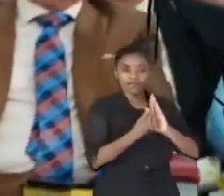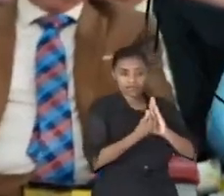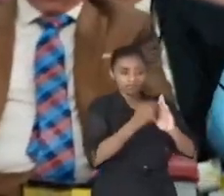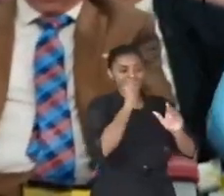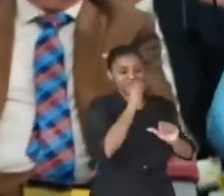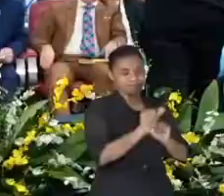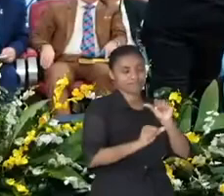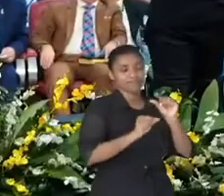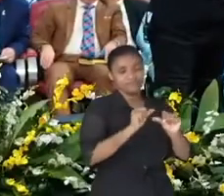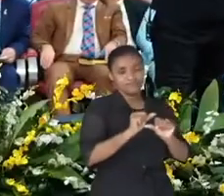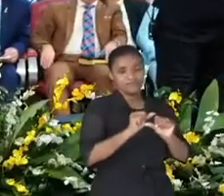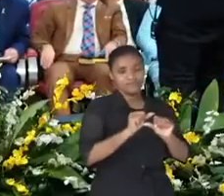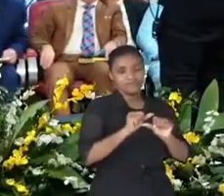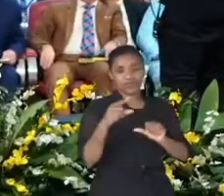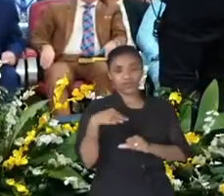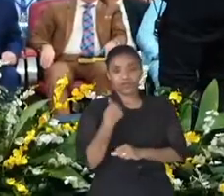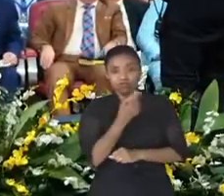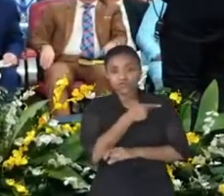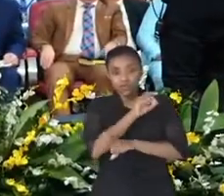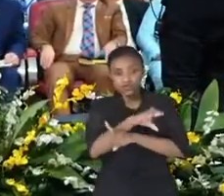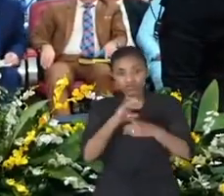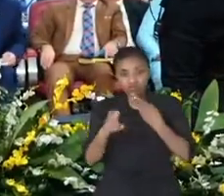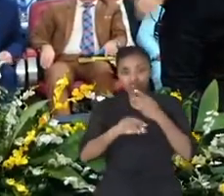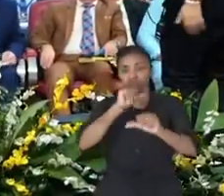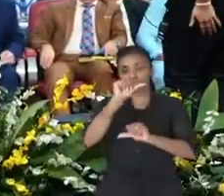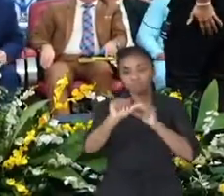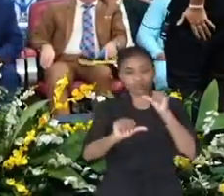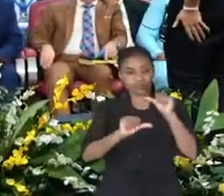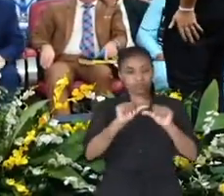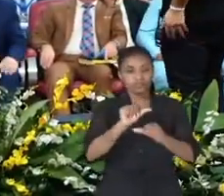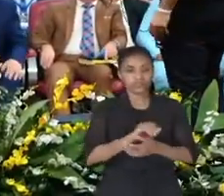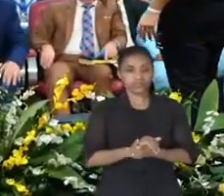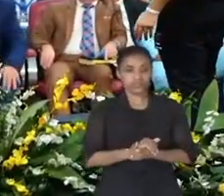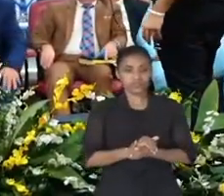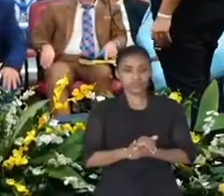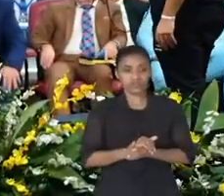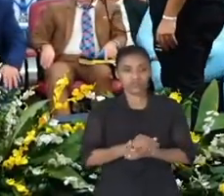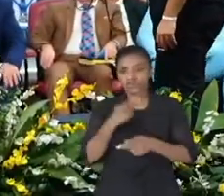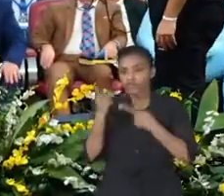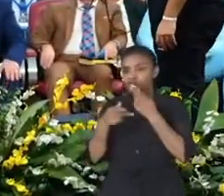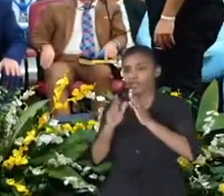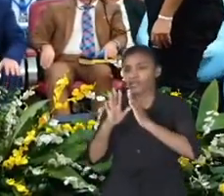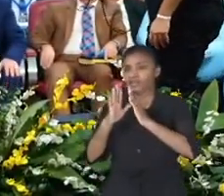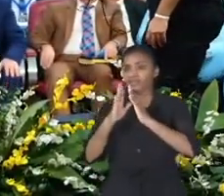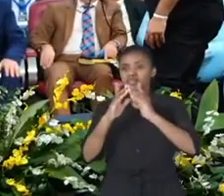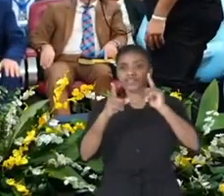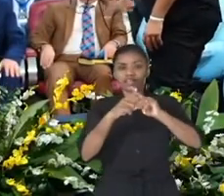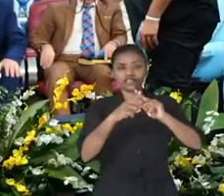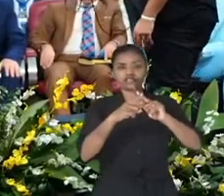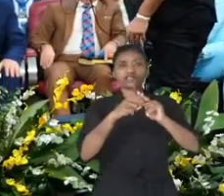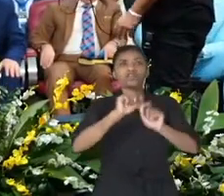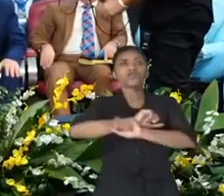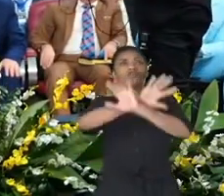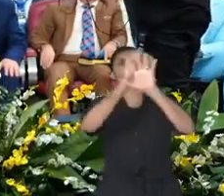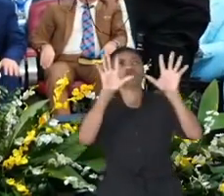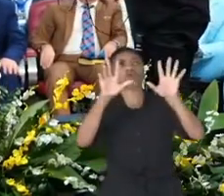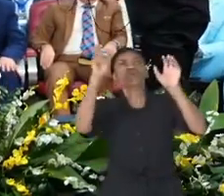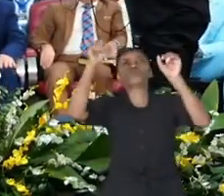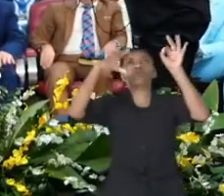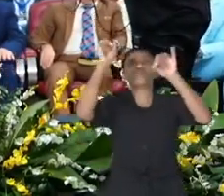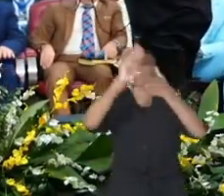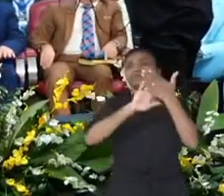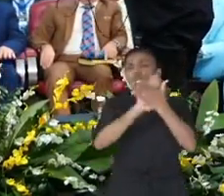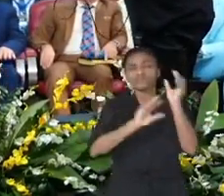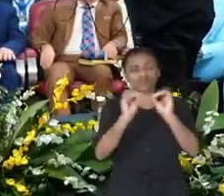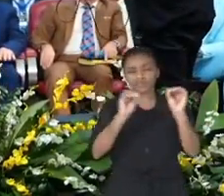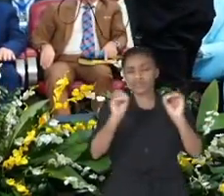mudou. Nossos cultos mudaram. Não estou falando de igreja cor clara, cor escura, luzes. Não, nada disso, porque